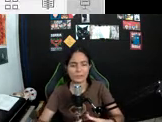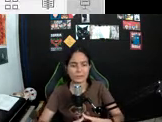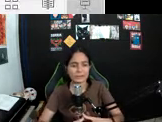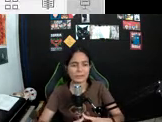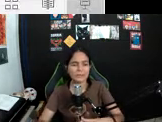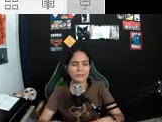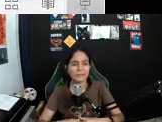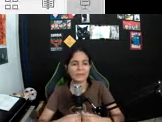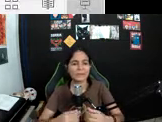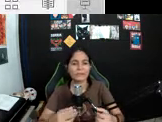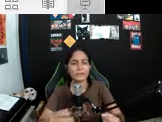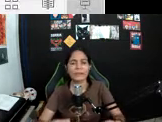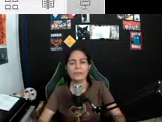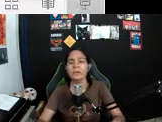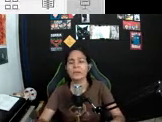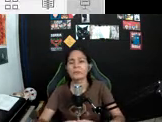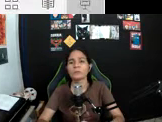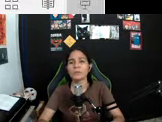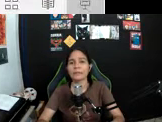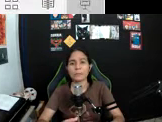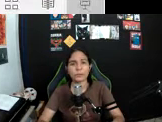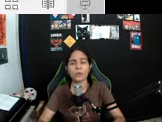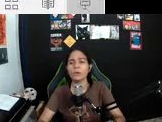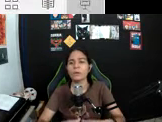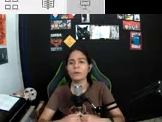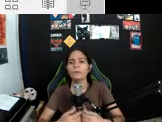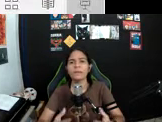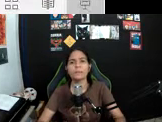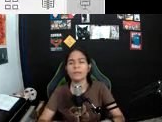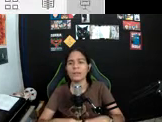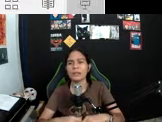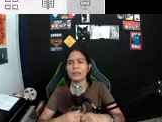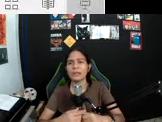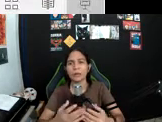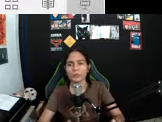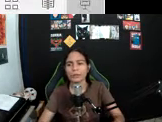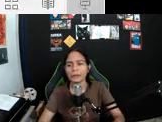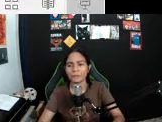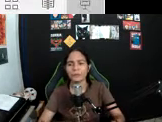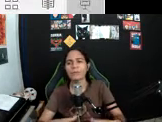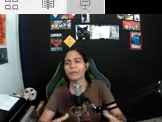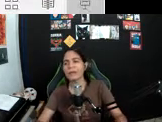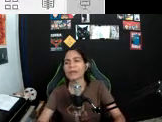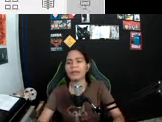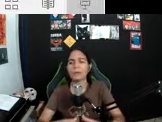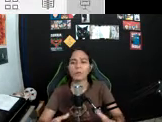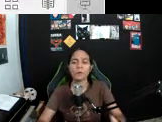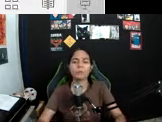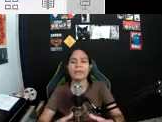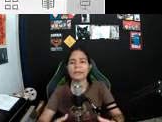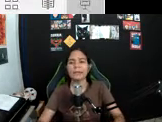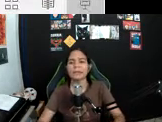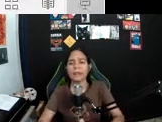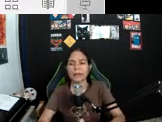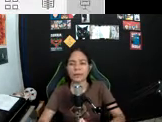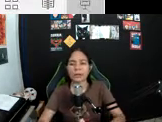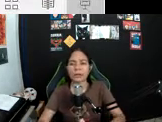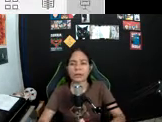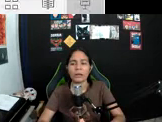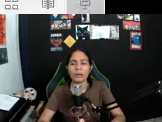em 1980, disseram que era um tratamento novo, uma vitamina, algo que ia fortificar, né, o corpo